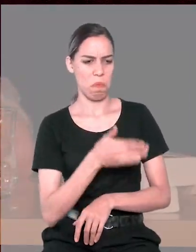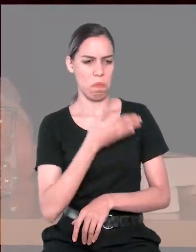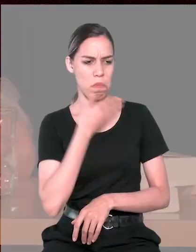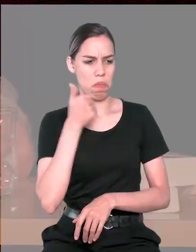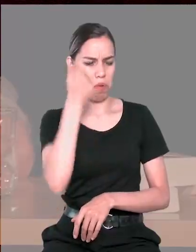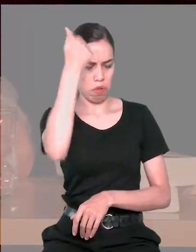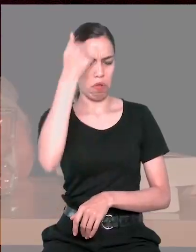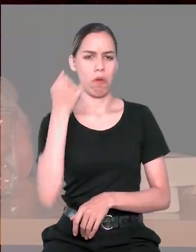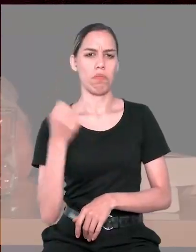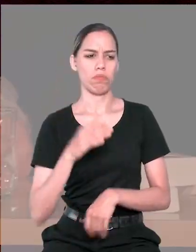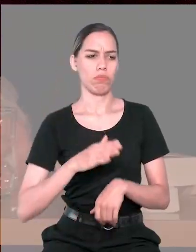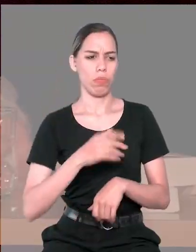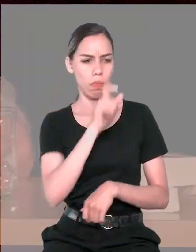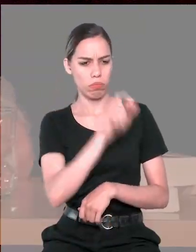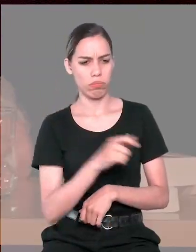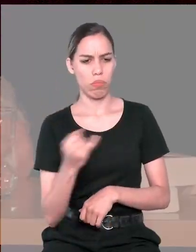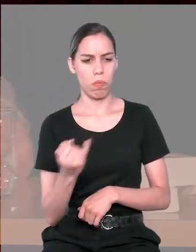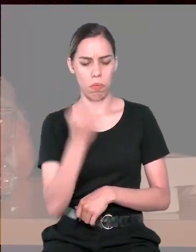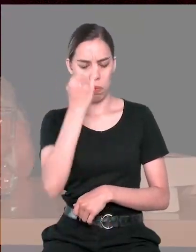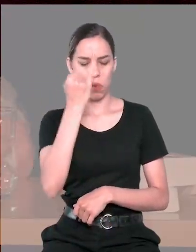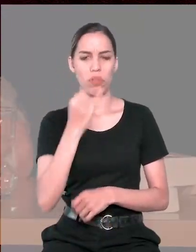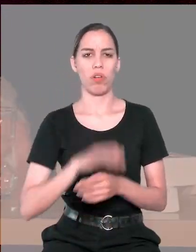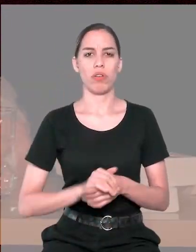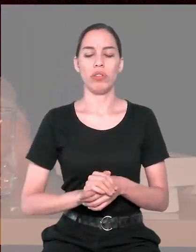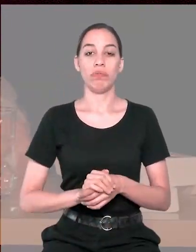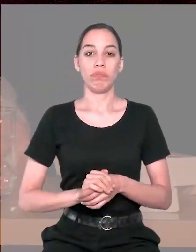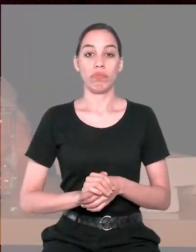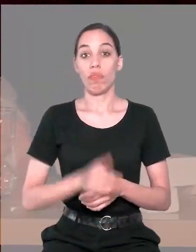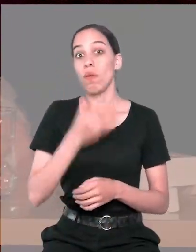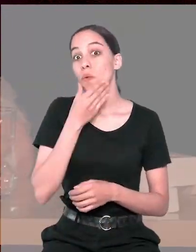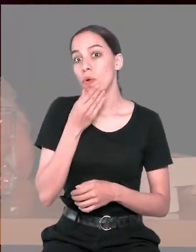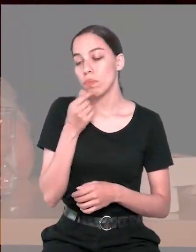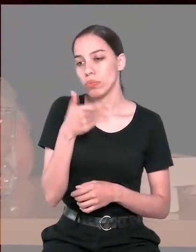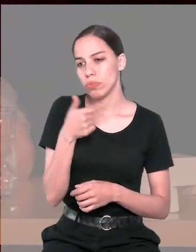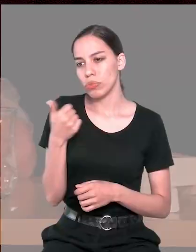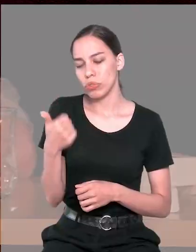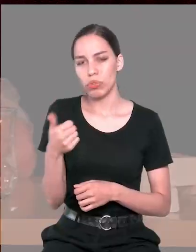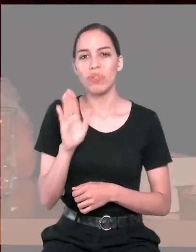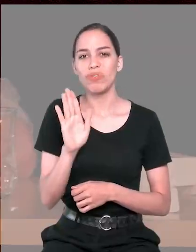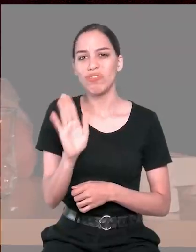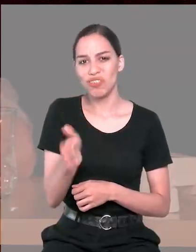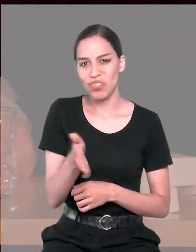o mais reconhecido poeta, que era o Stéphane Mallarmé. Então, Valéry, com 21 anos, ele já era